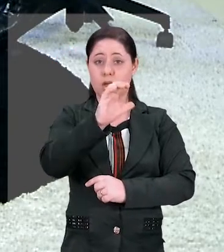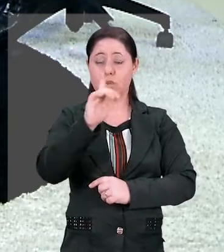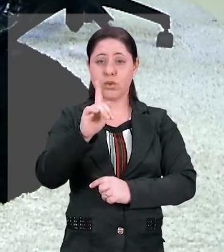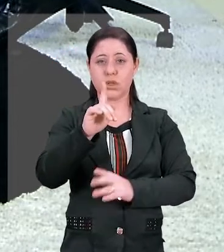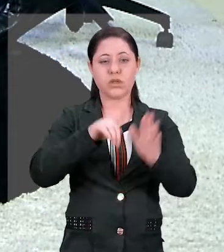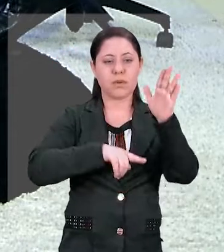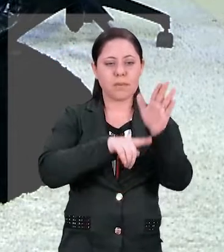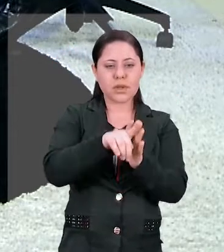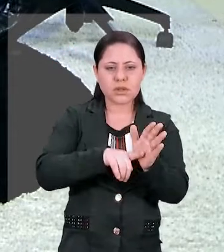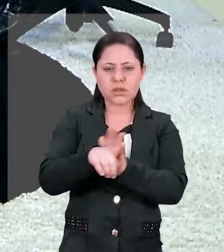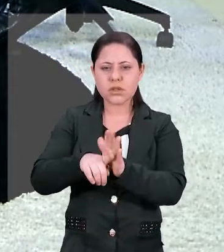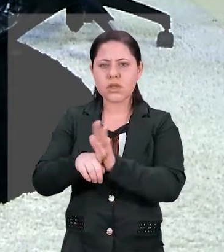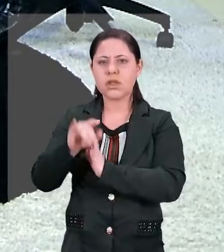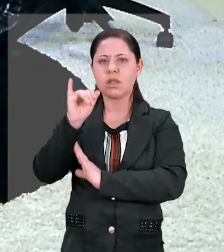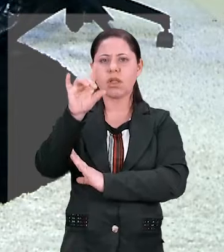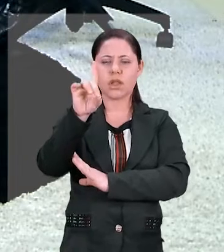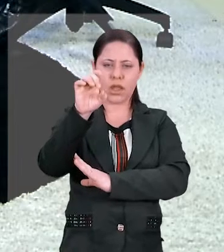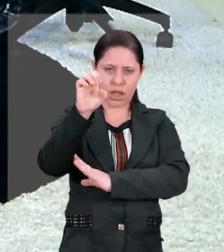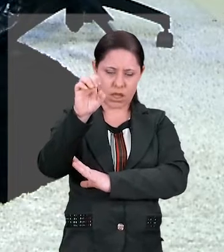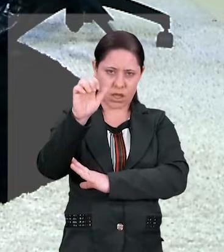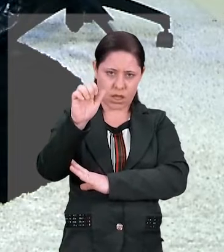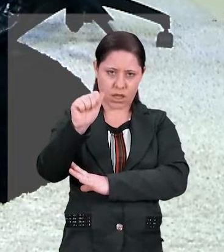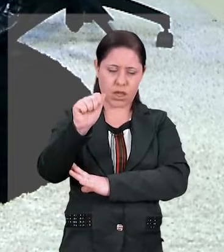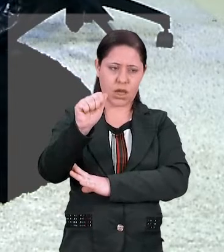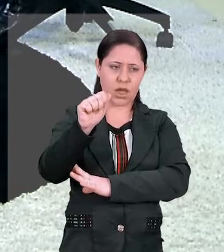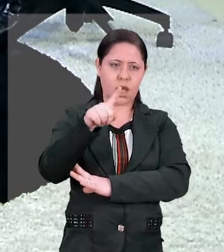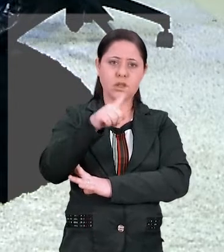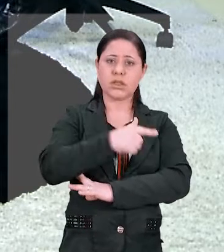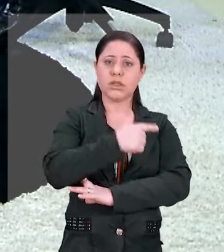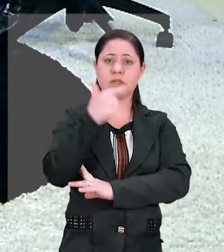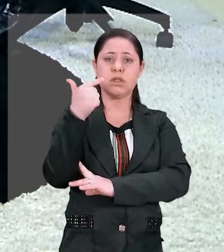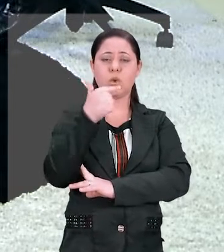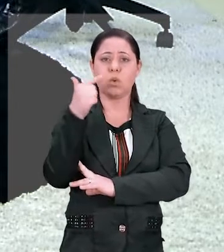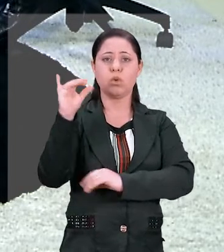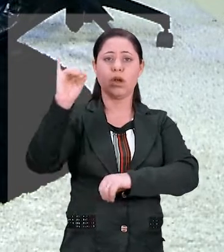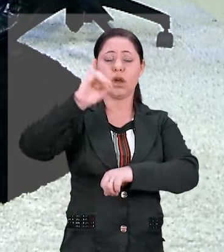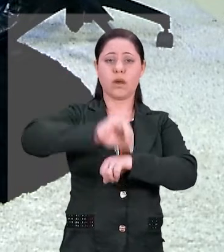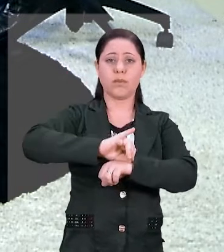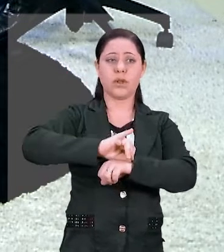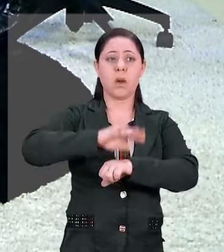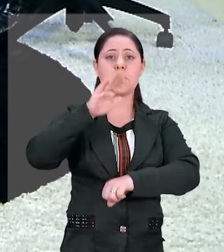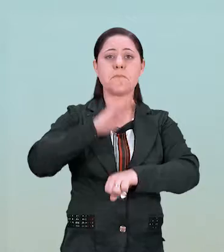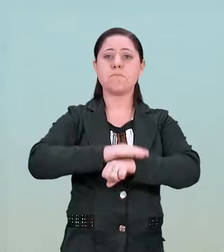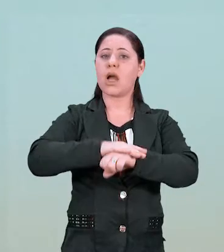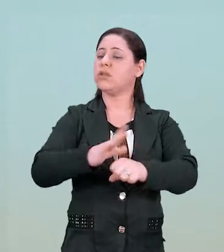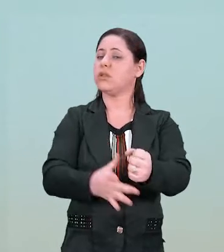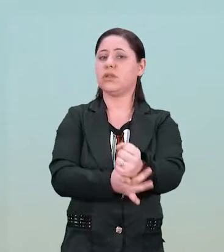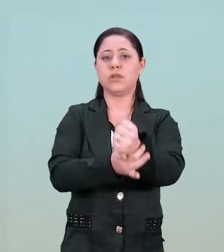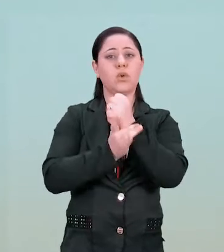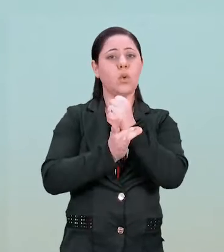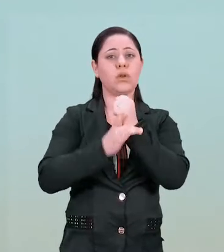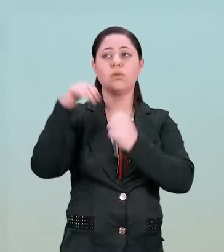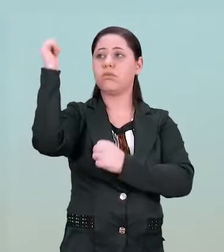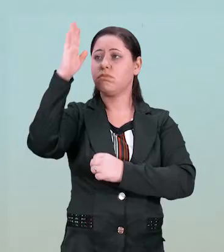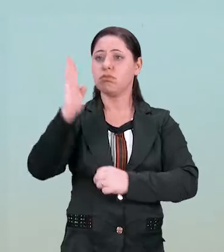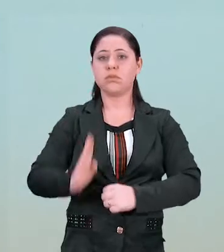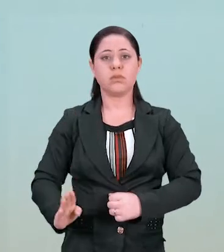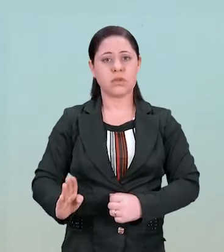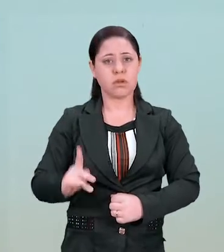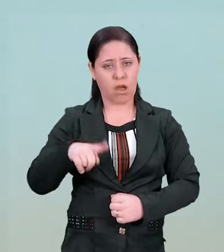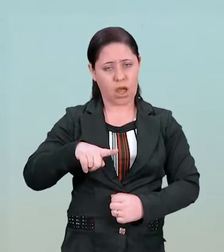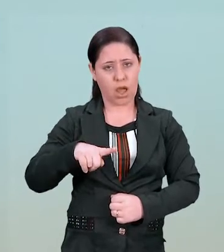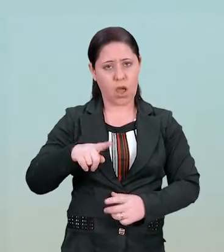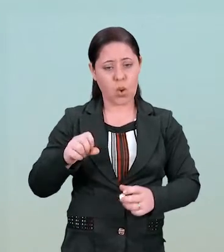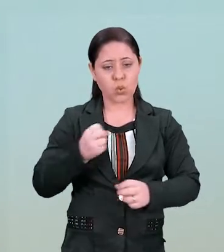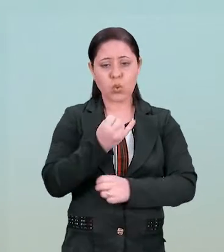Grande, na última pesquisa do Instituto IPEA, foi classificada como a segunda capital mais segura do país. O índice